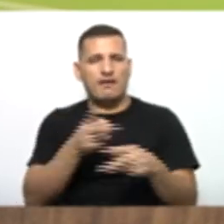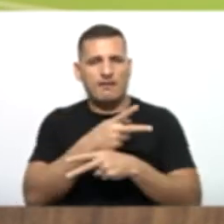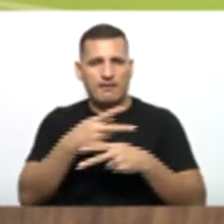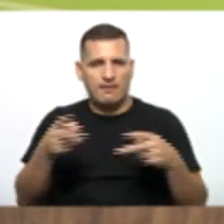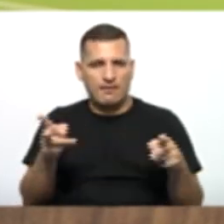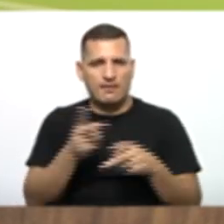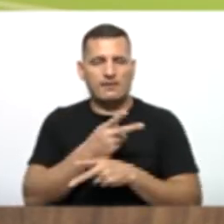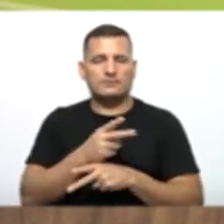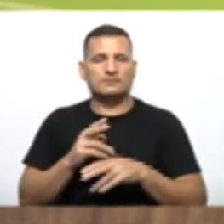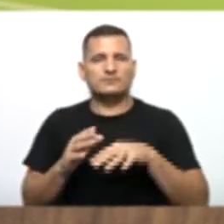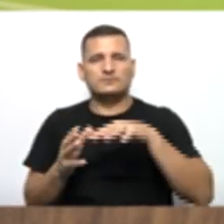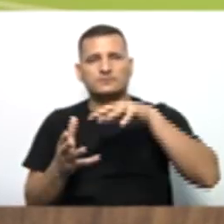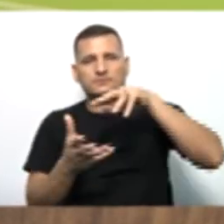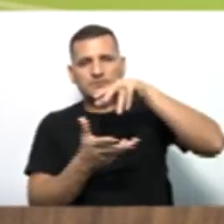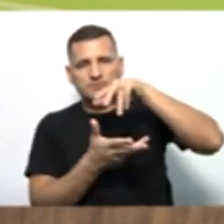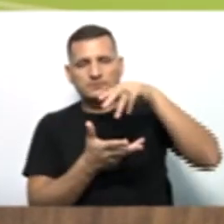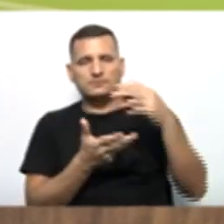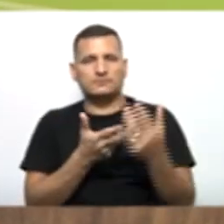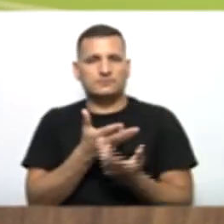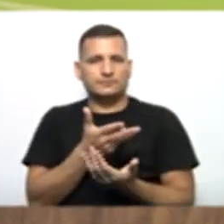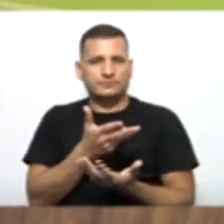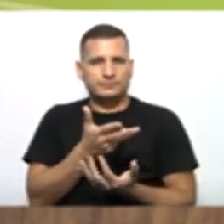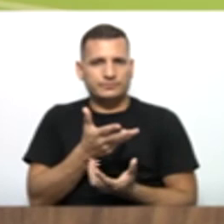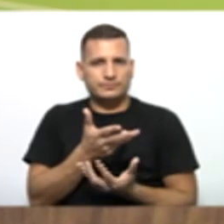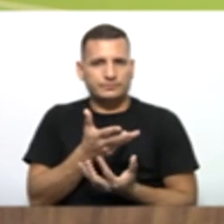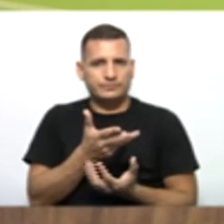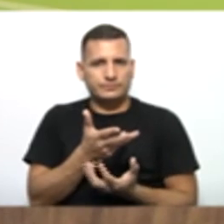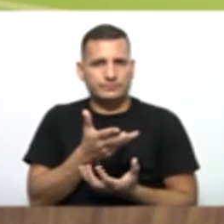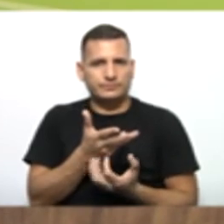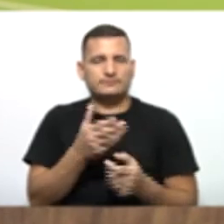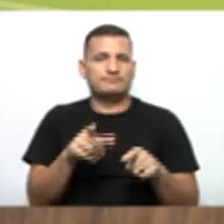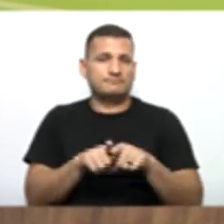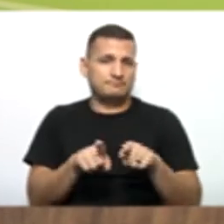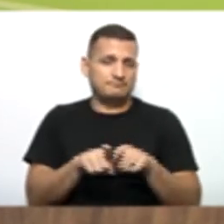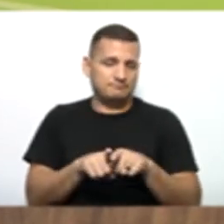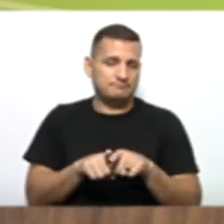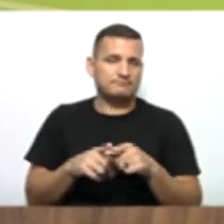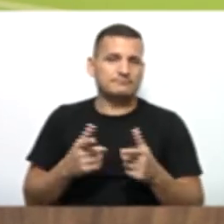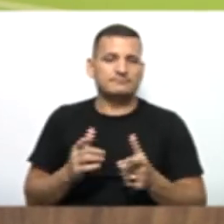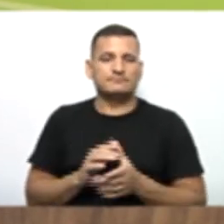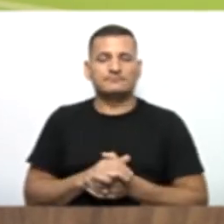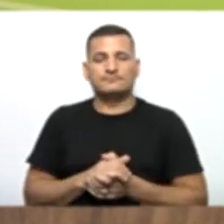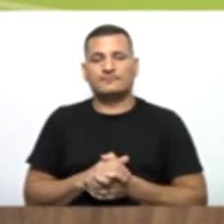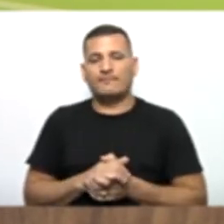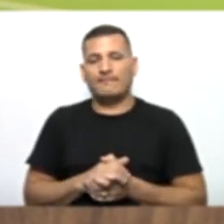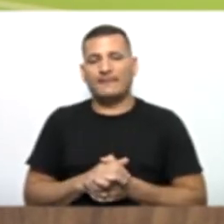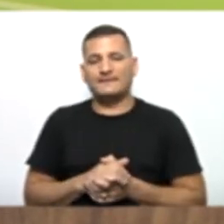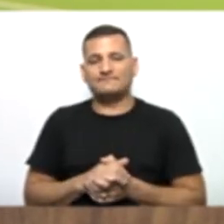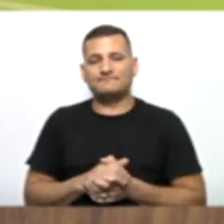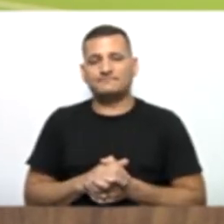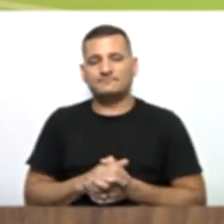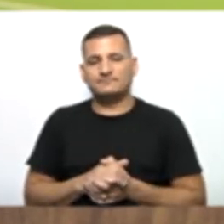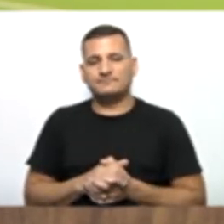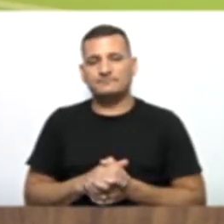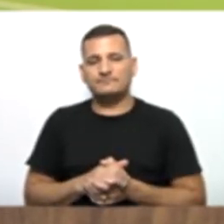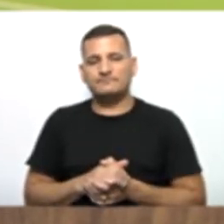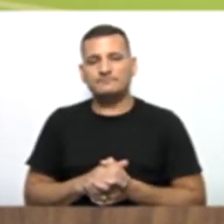aquecimento global, né? Ela ainda foi um pouco mais além. Ou seja, os